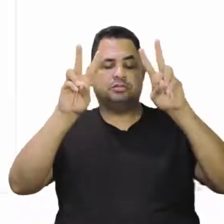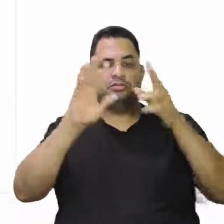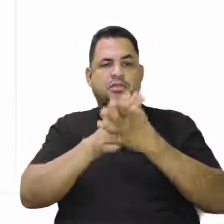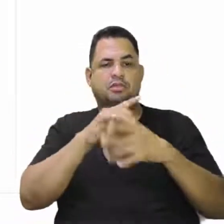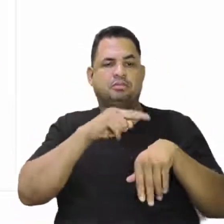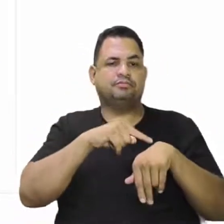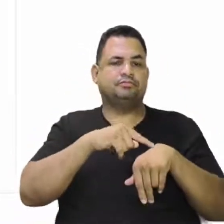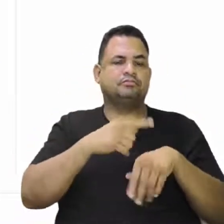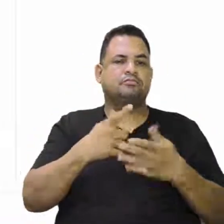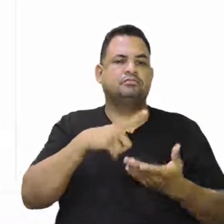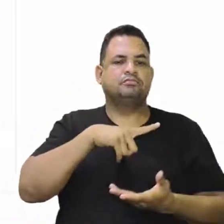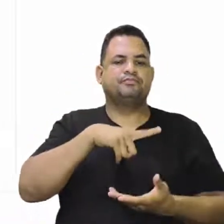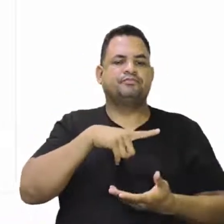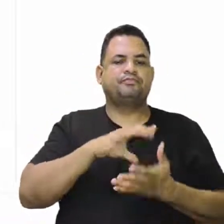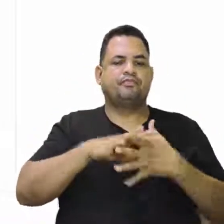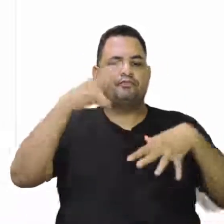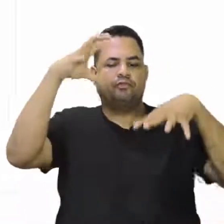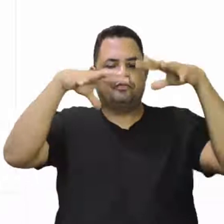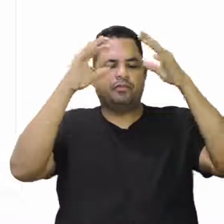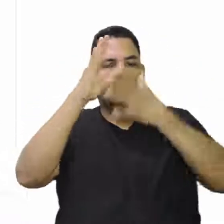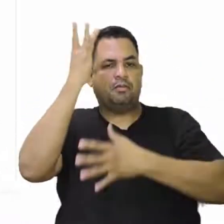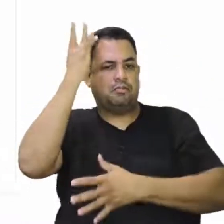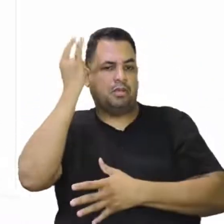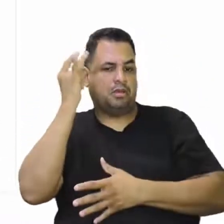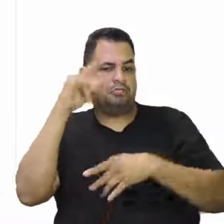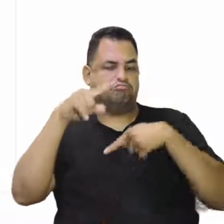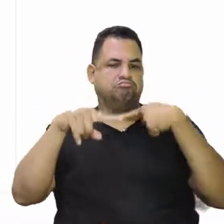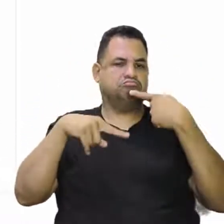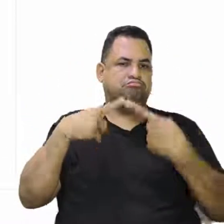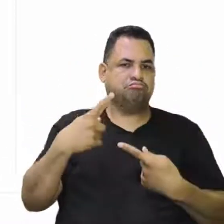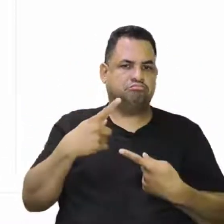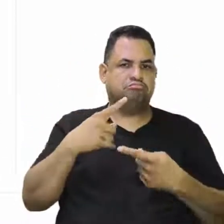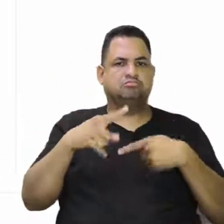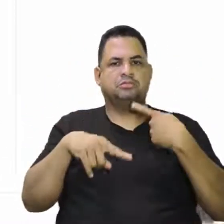vai chover. Amanhã, no outro dia,